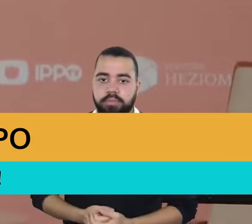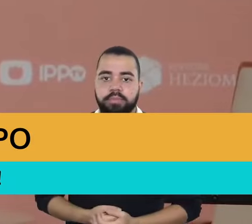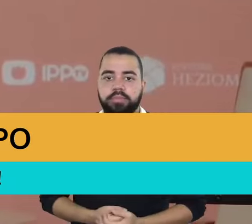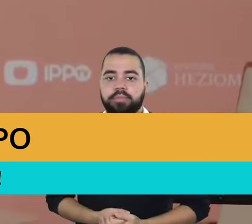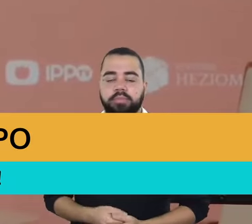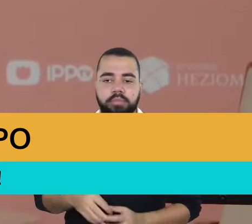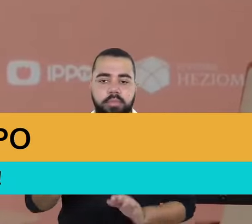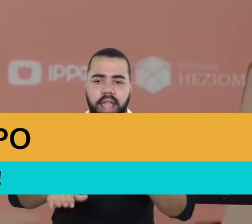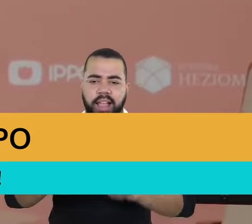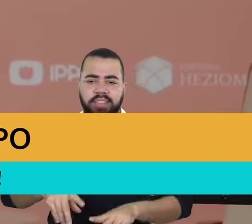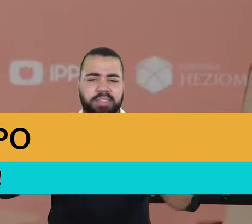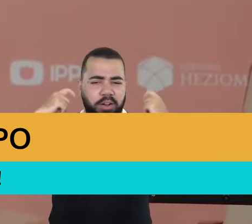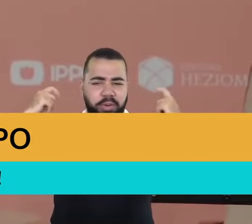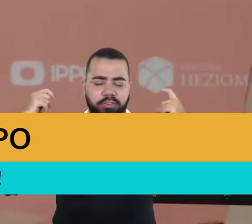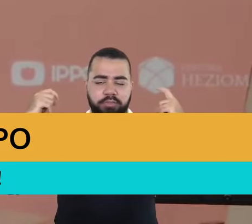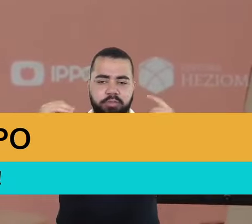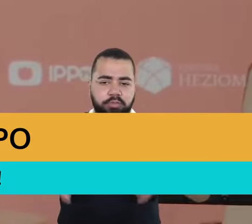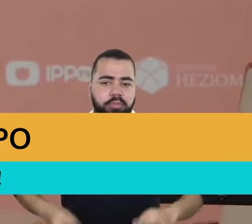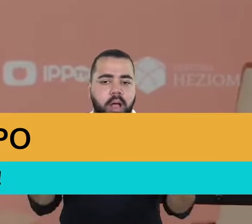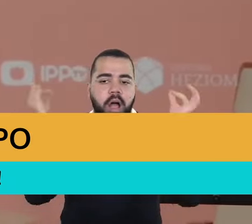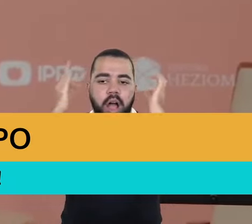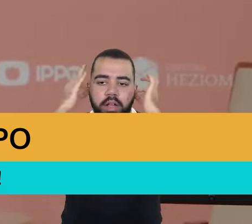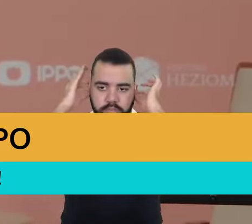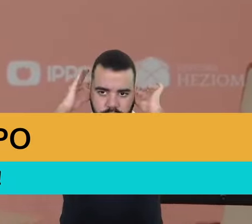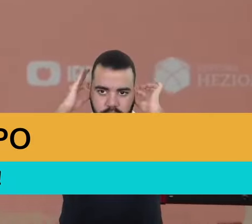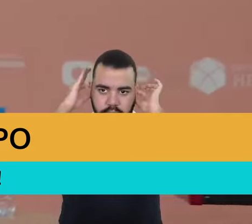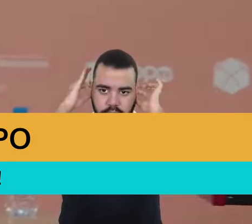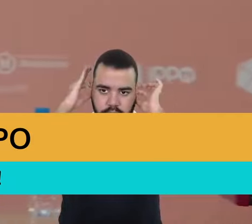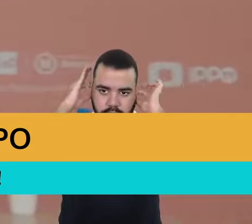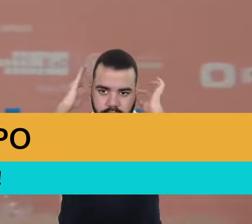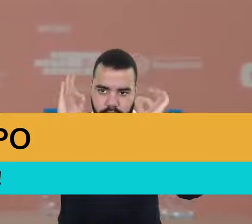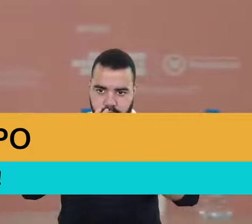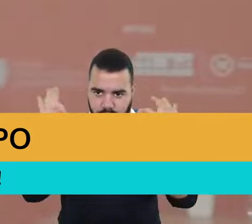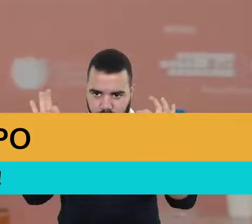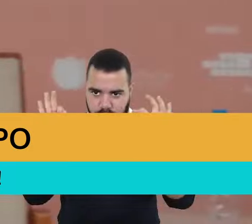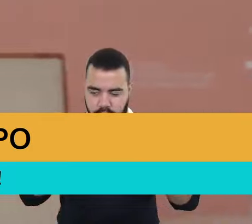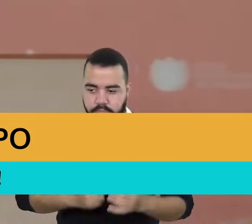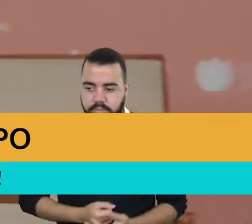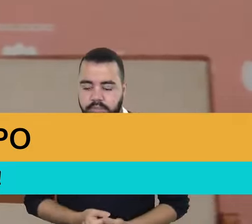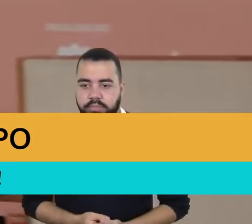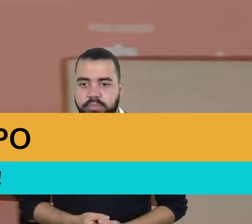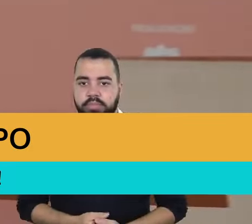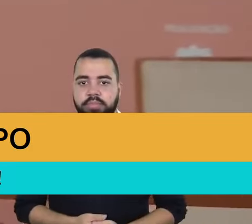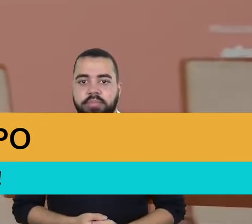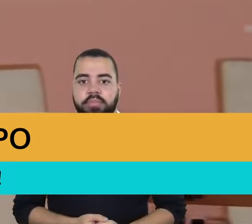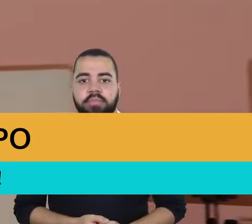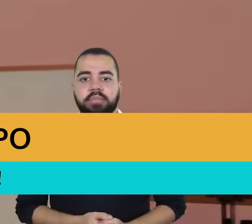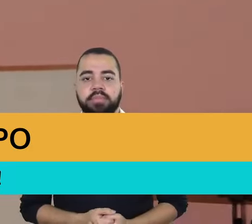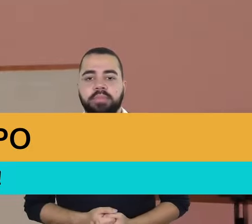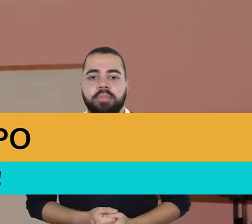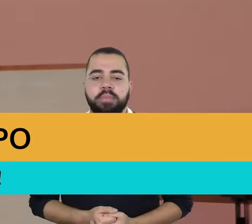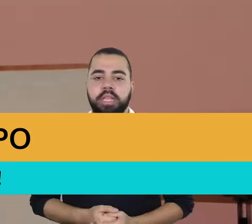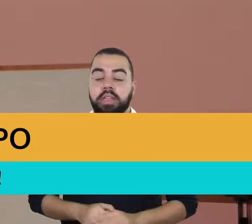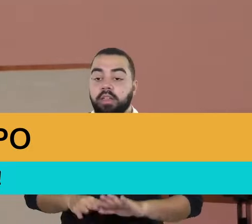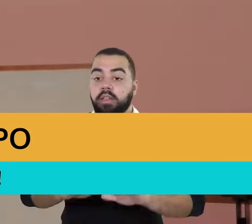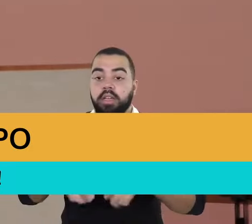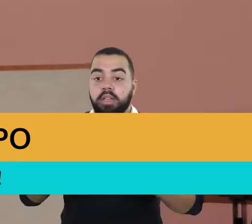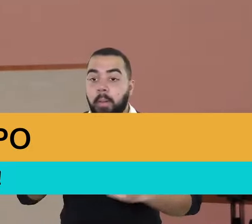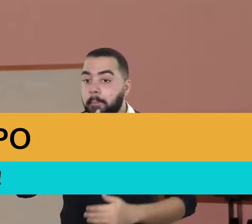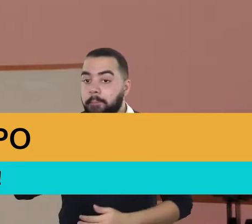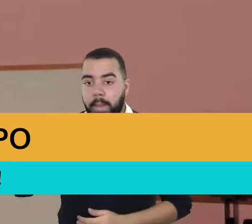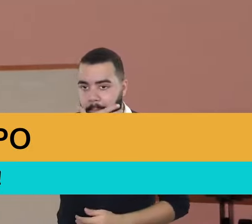Então colocava fone em mim mesmo sem saber. Deu para entender? Cuidavam de mim, me davam um tratamento específico, mesmo sem saber do